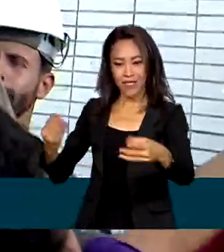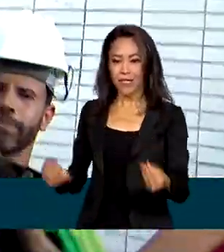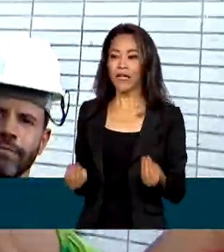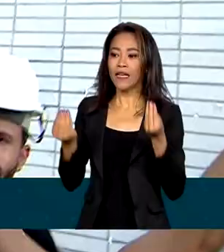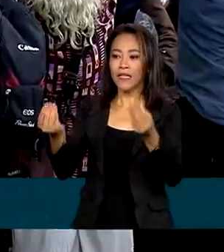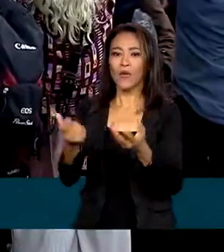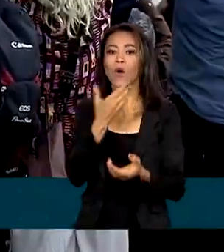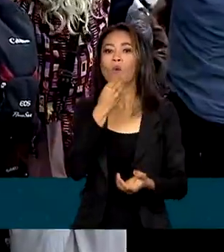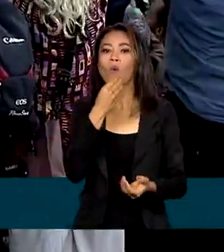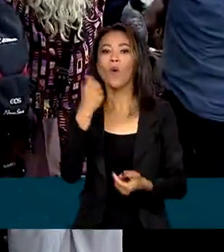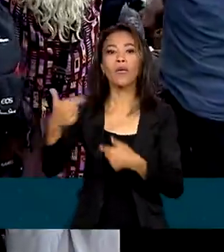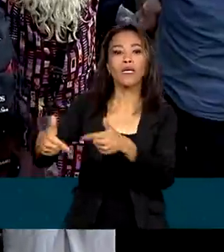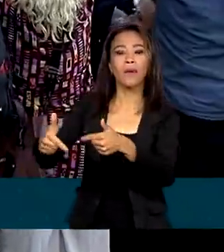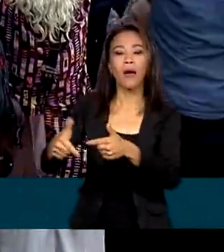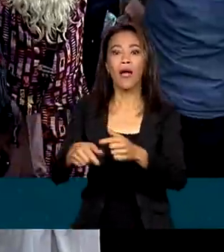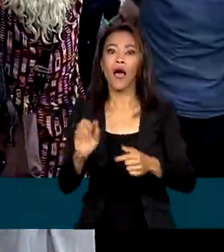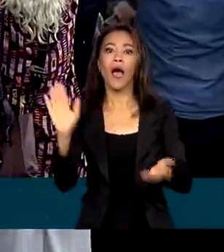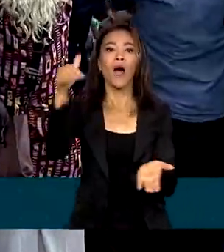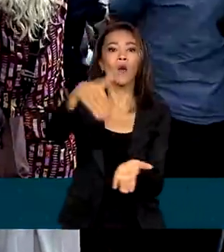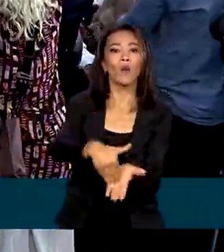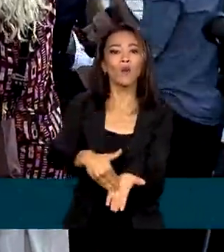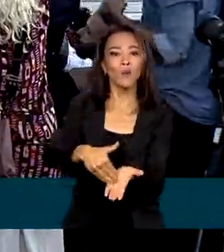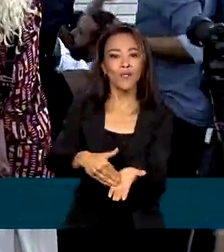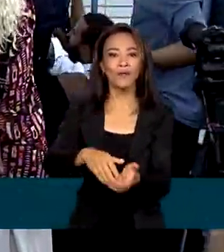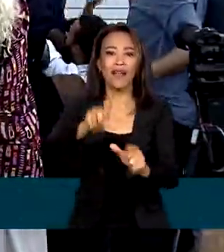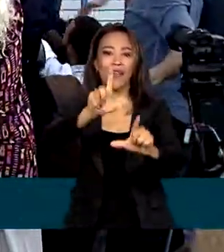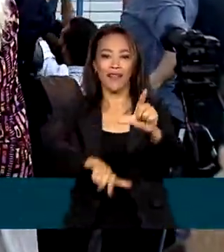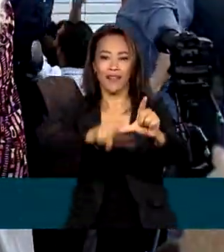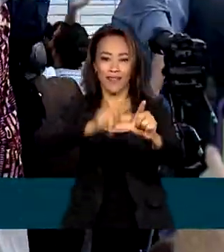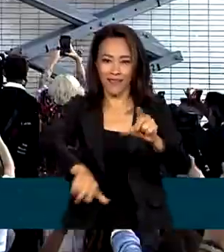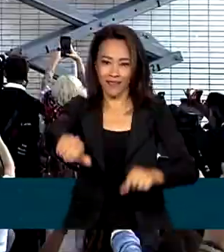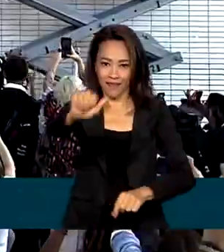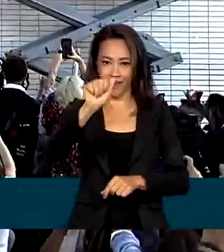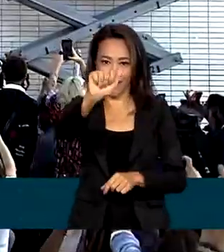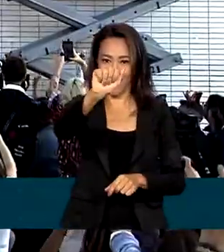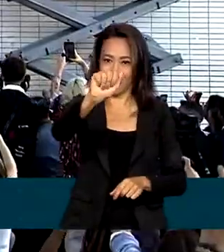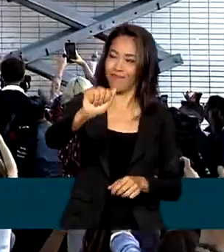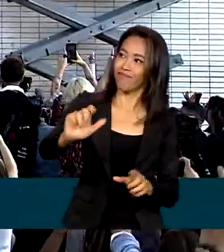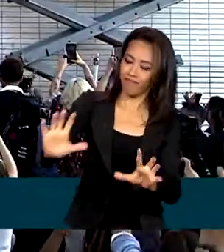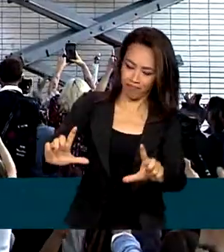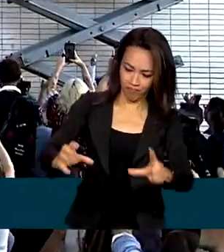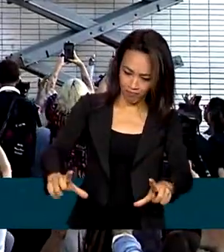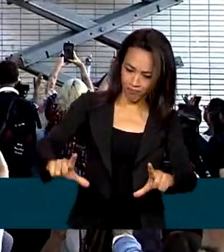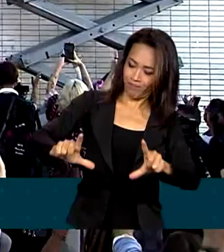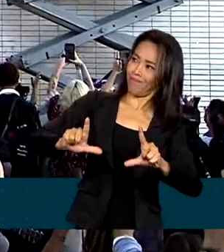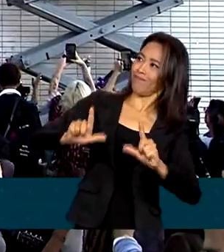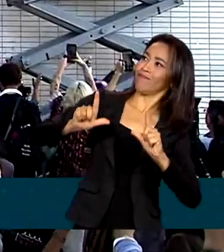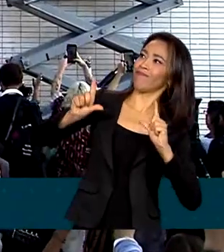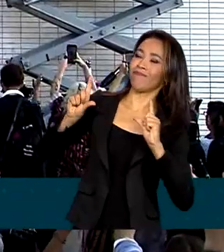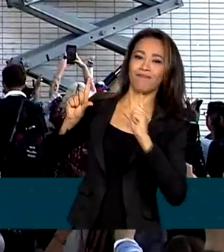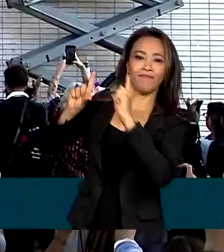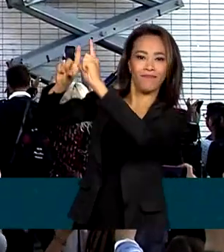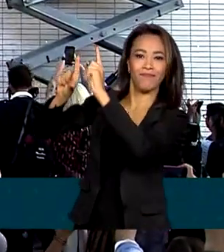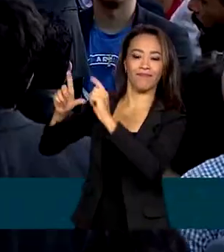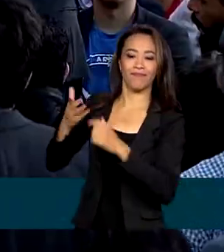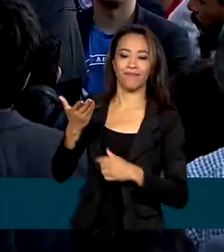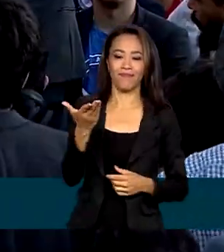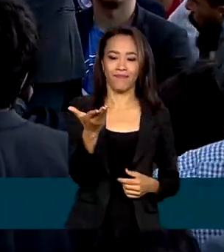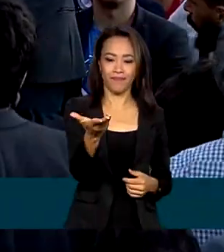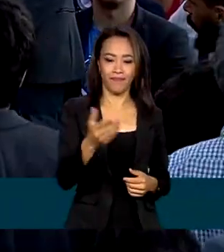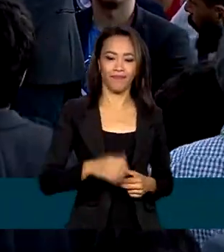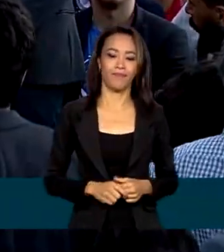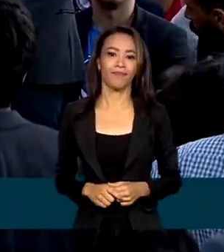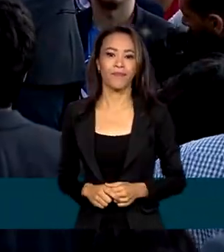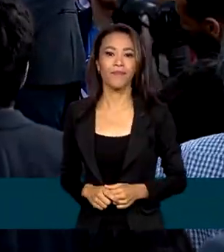a um trabalhador a última peça do letreiro, a letra A, para que fosse fixada na fachada do prédio. A